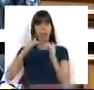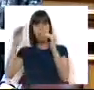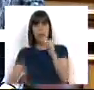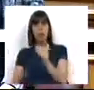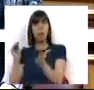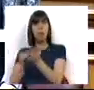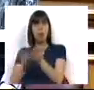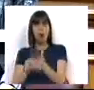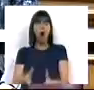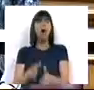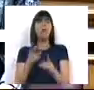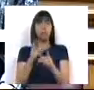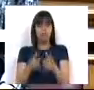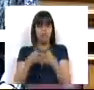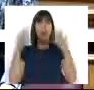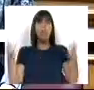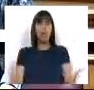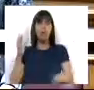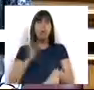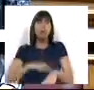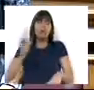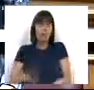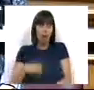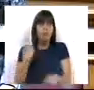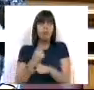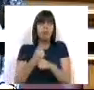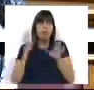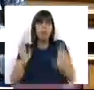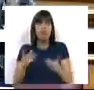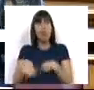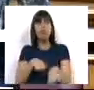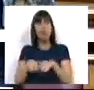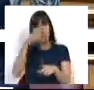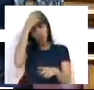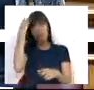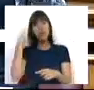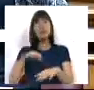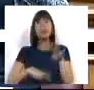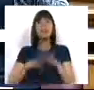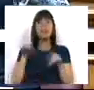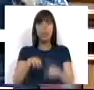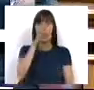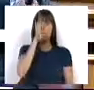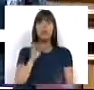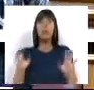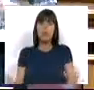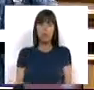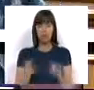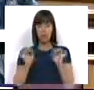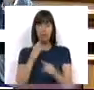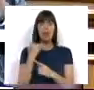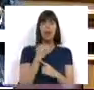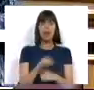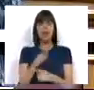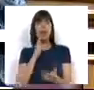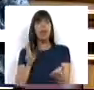pobres aumentou devido, naturalmente, também já às políticas implementadas por este governo. Portanto, esta